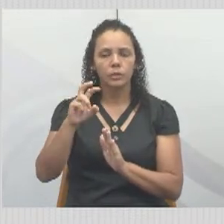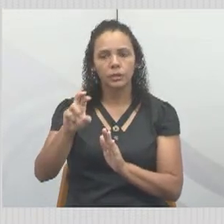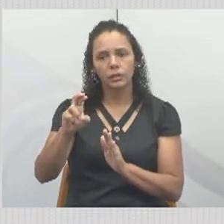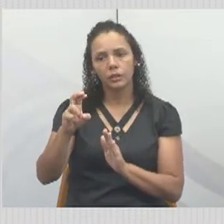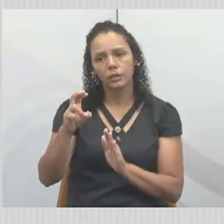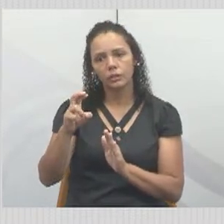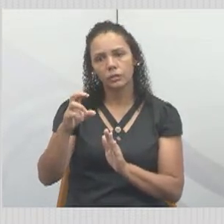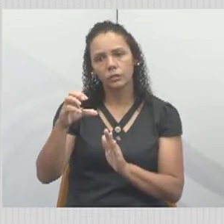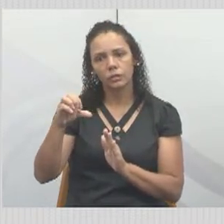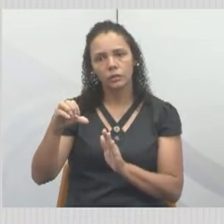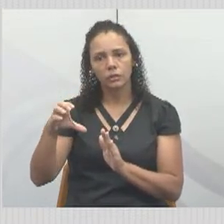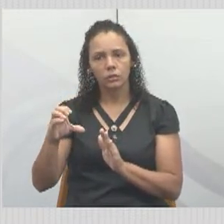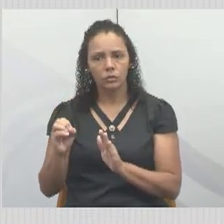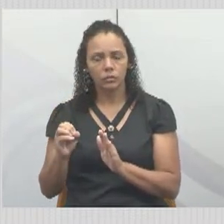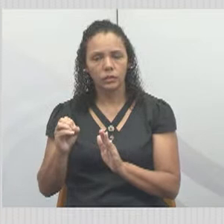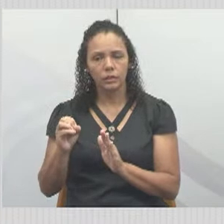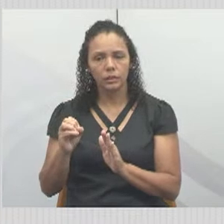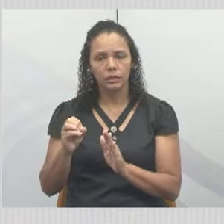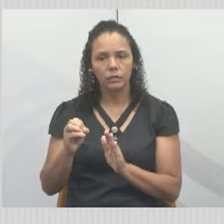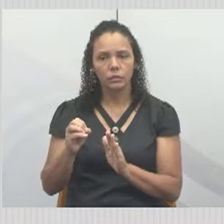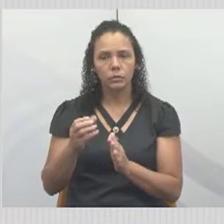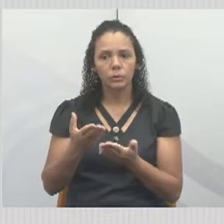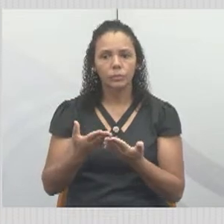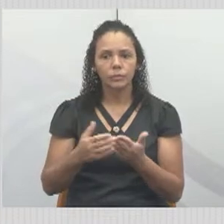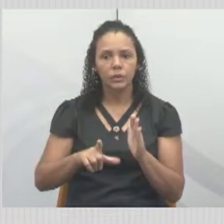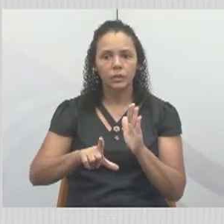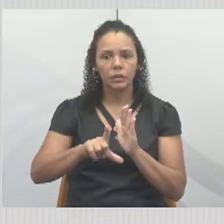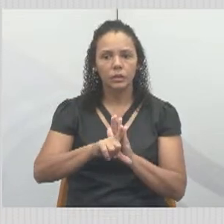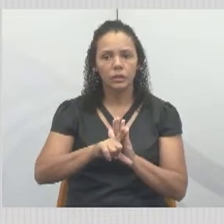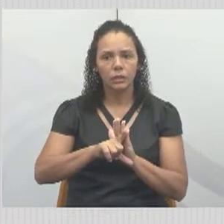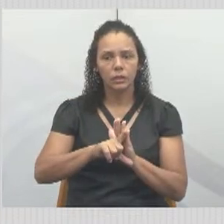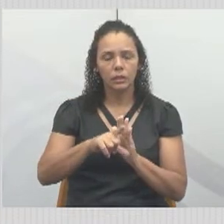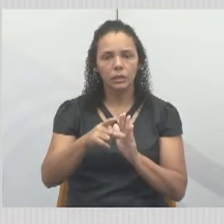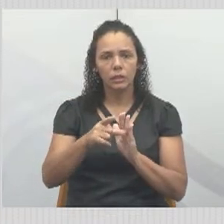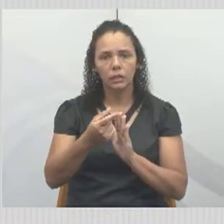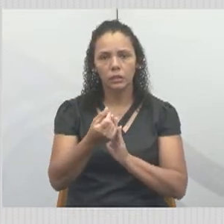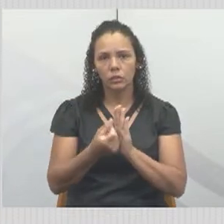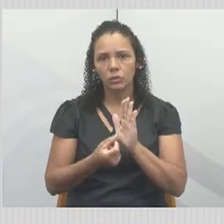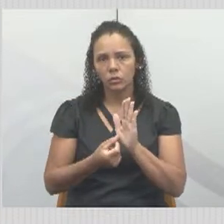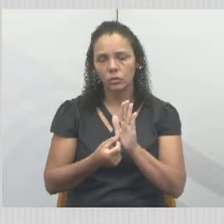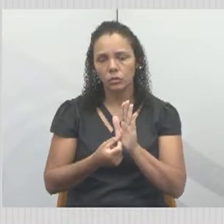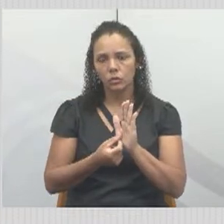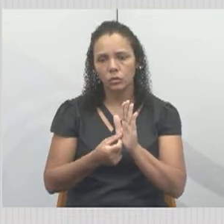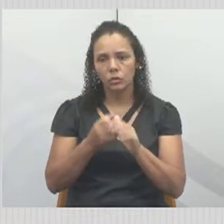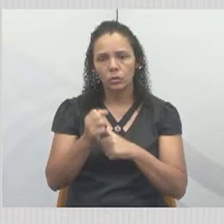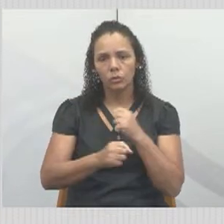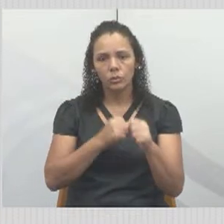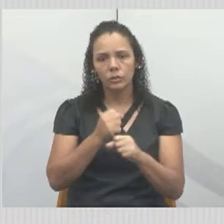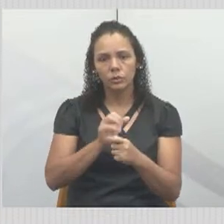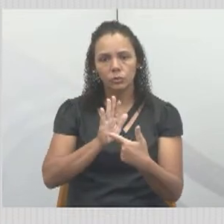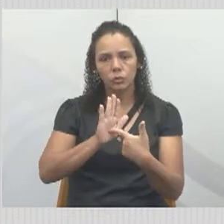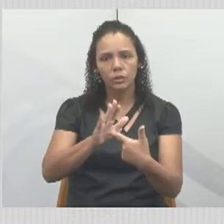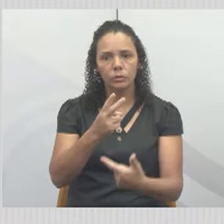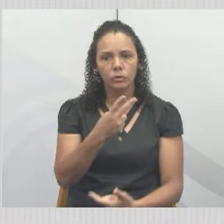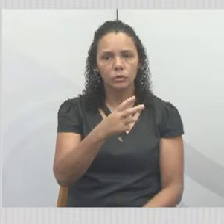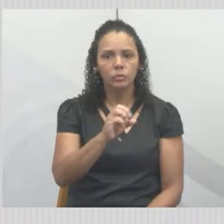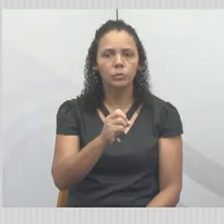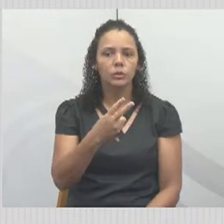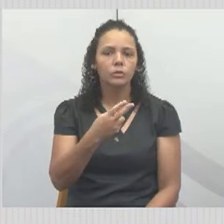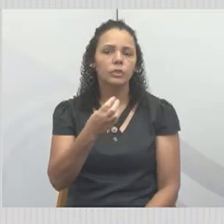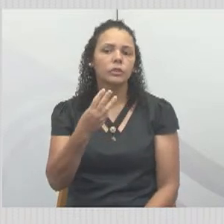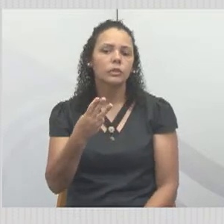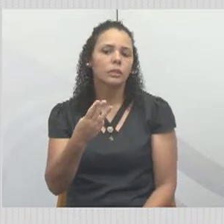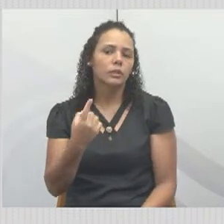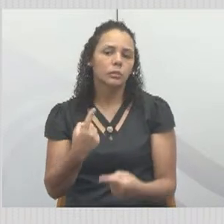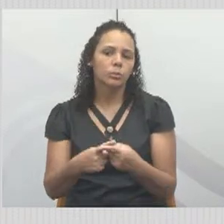4.590. A gente colocou a Lua 2023 e não como os demais que a gente colocou executado 2022,